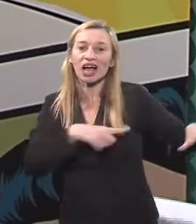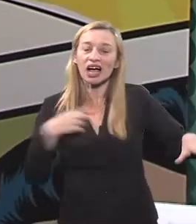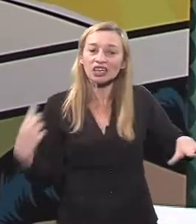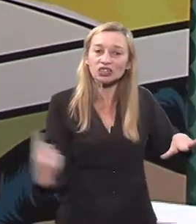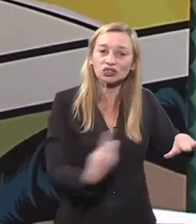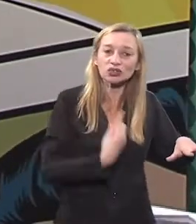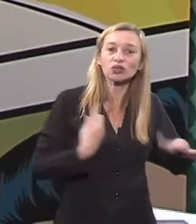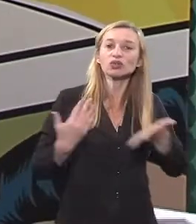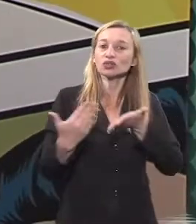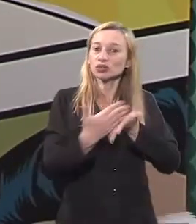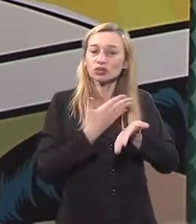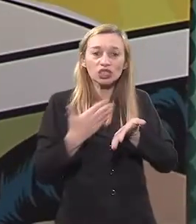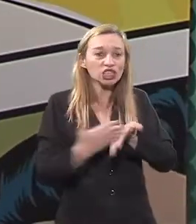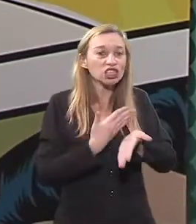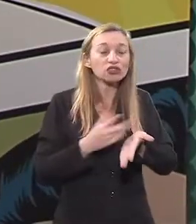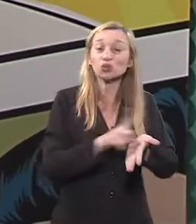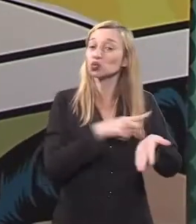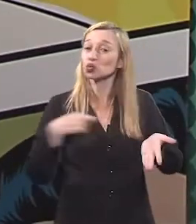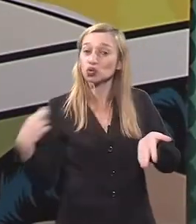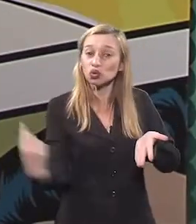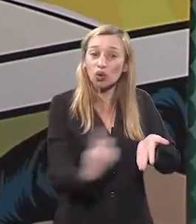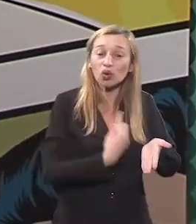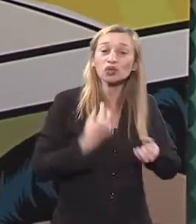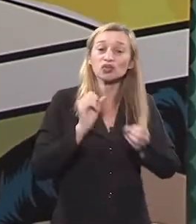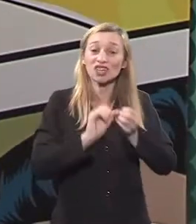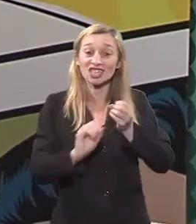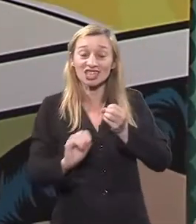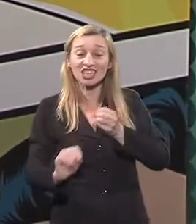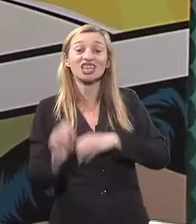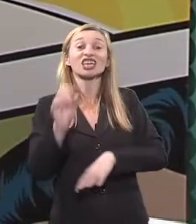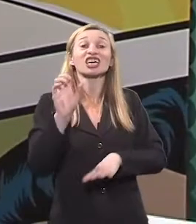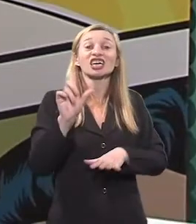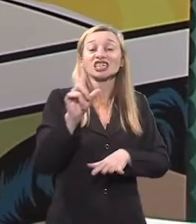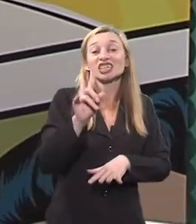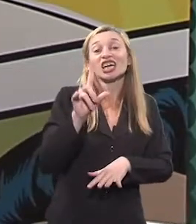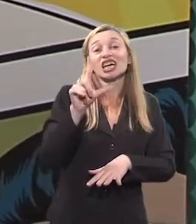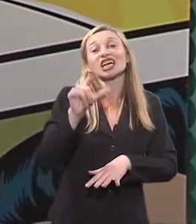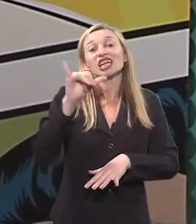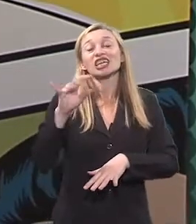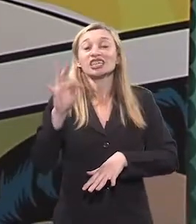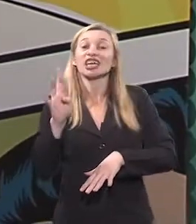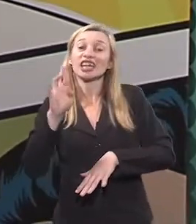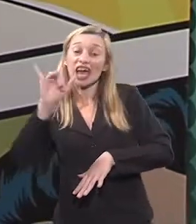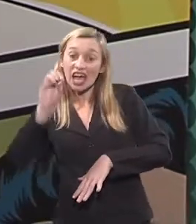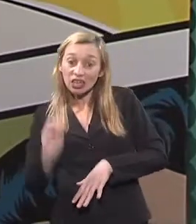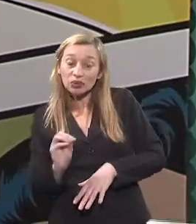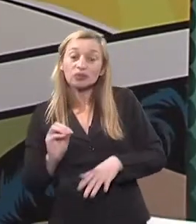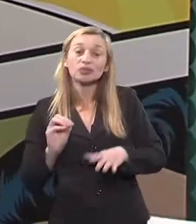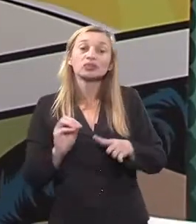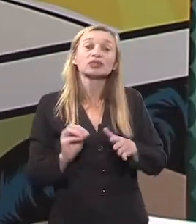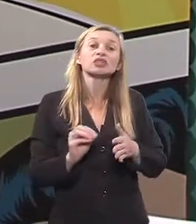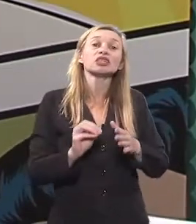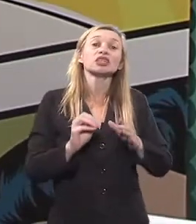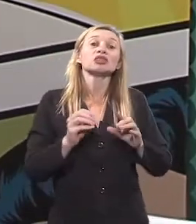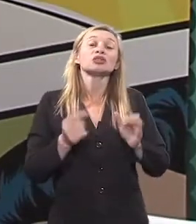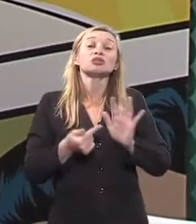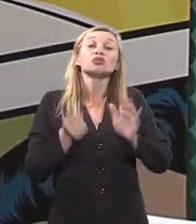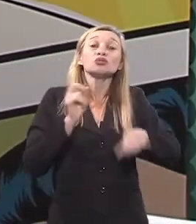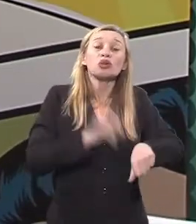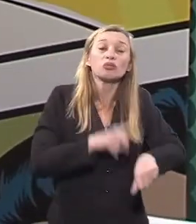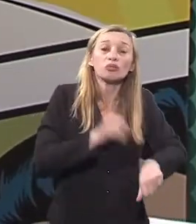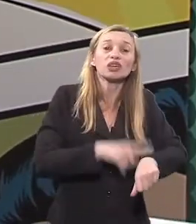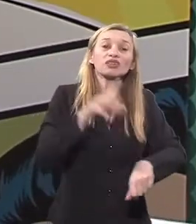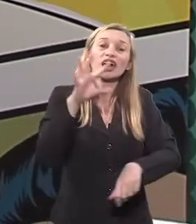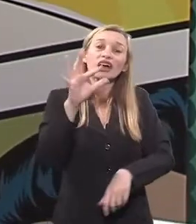a nossa literatura, o nosso fazer literário, através das